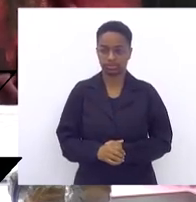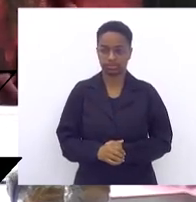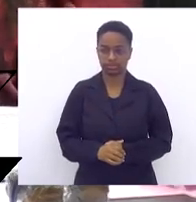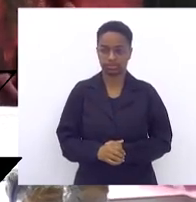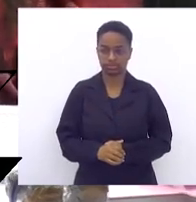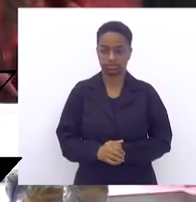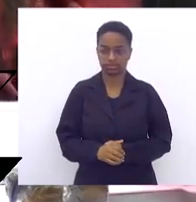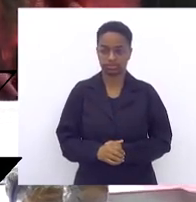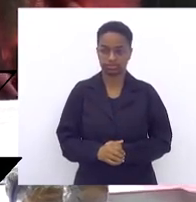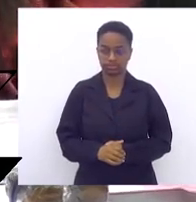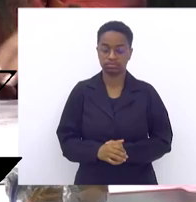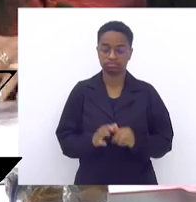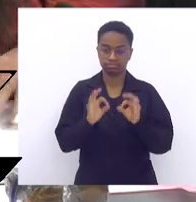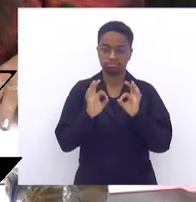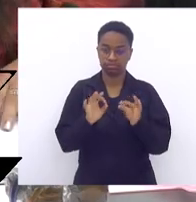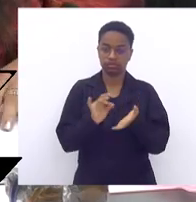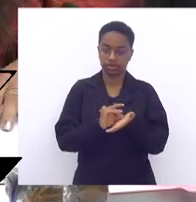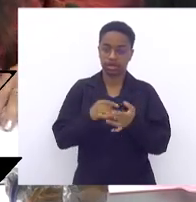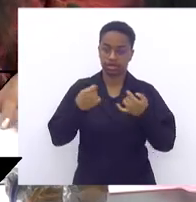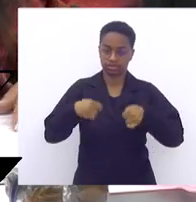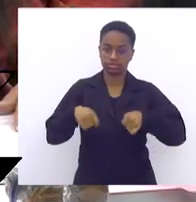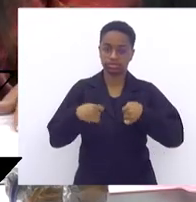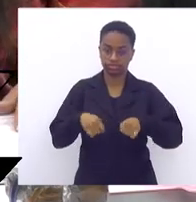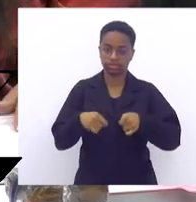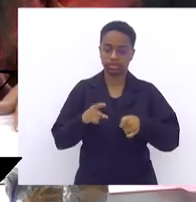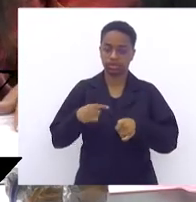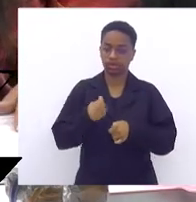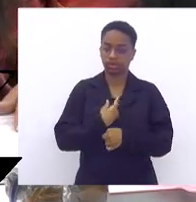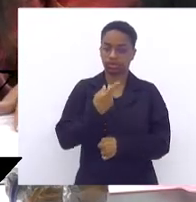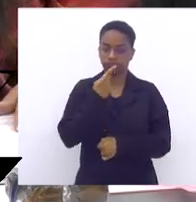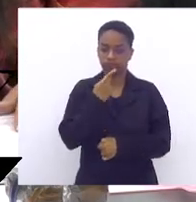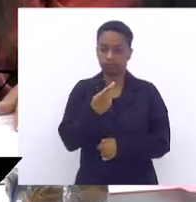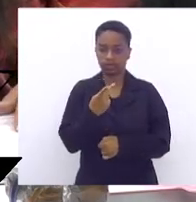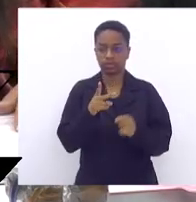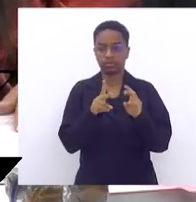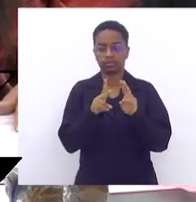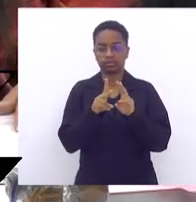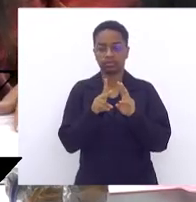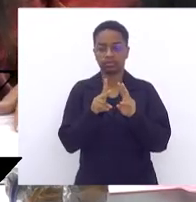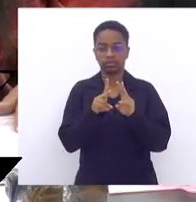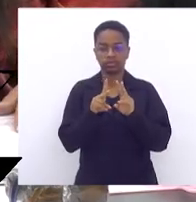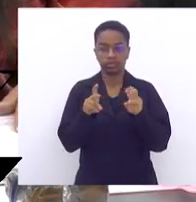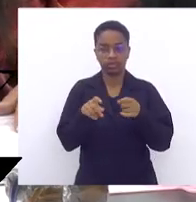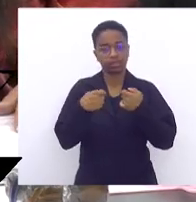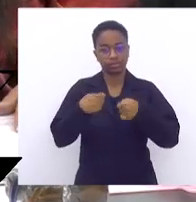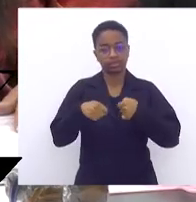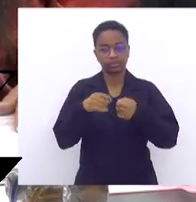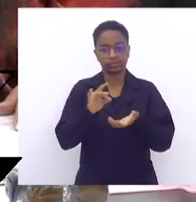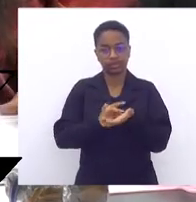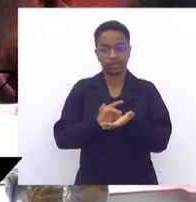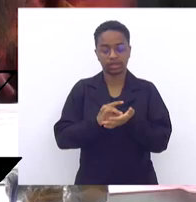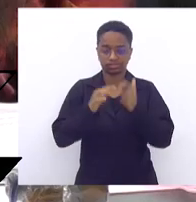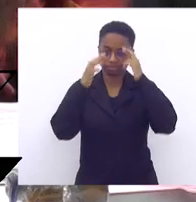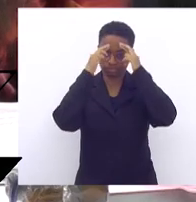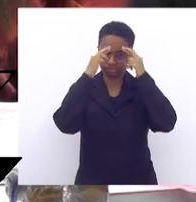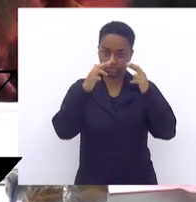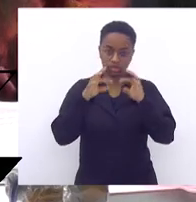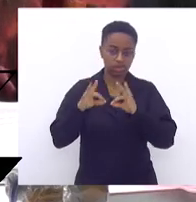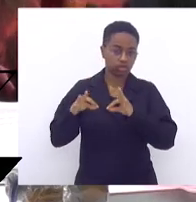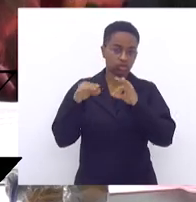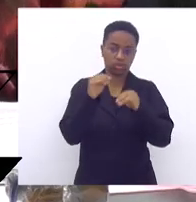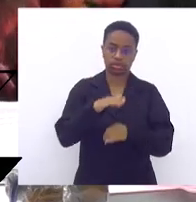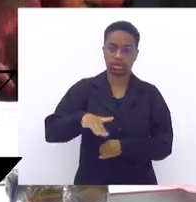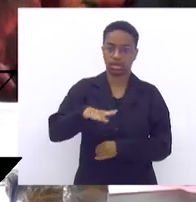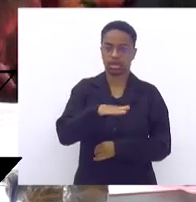extremamente necessário hoje falarmos sobre a necessidade de se ter tolerância em todos os campos,